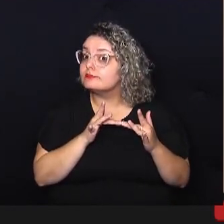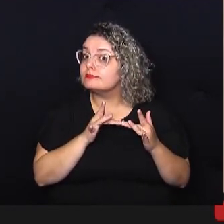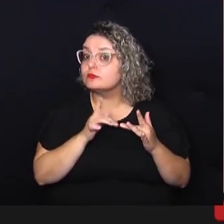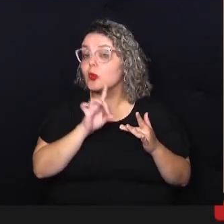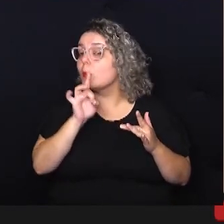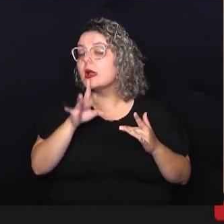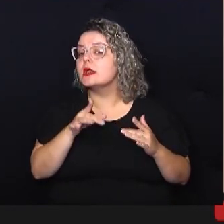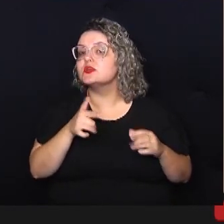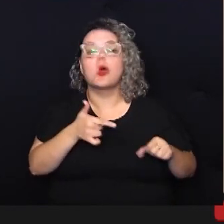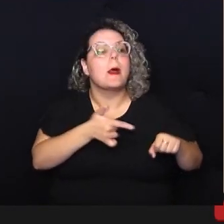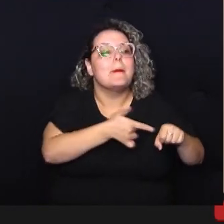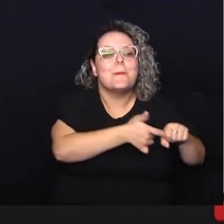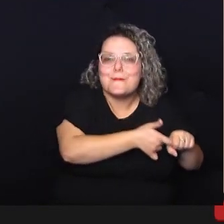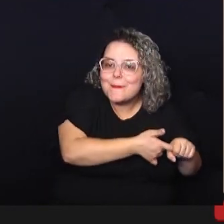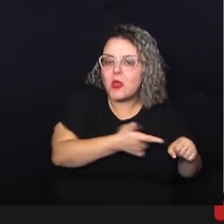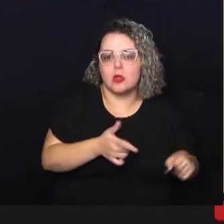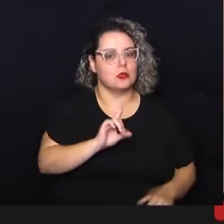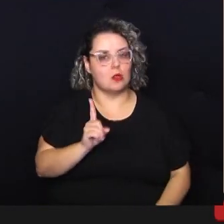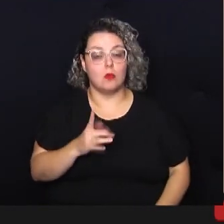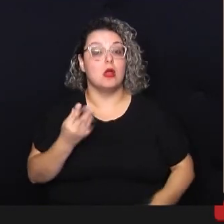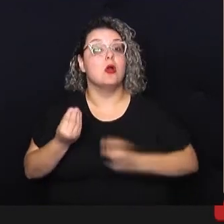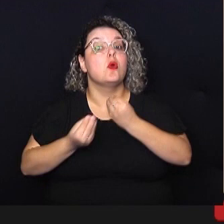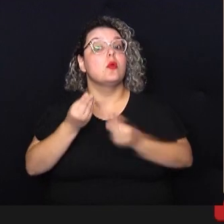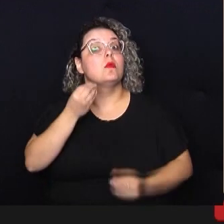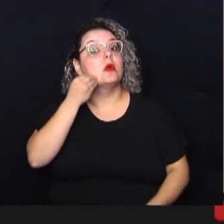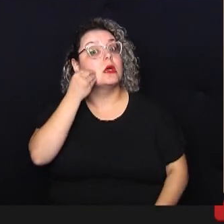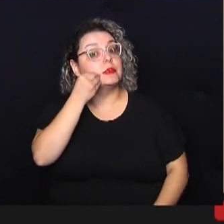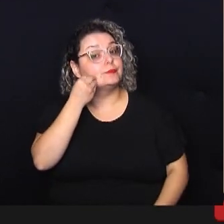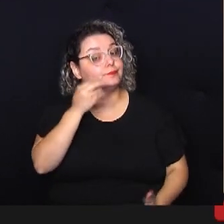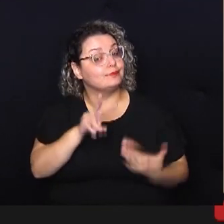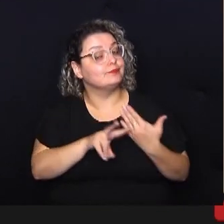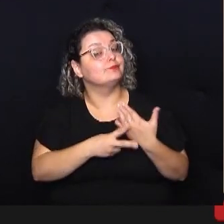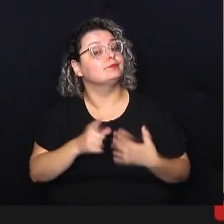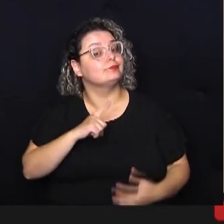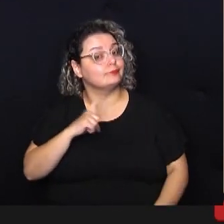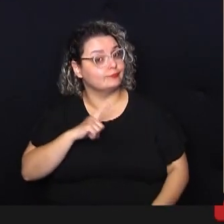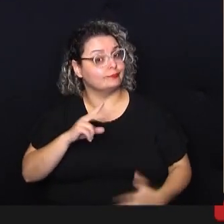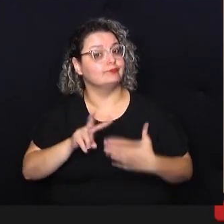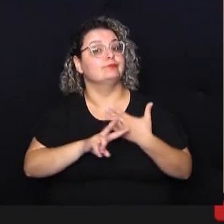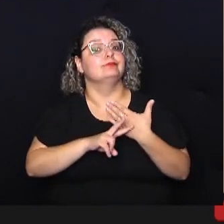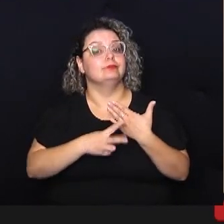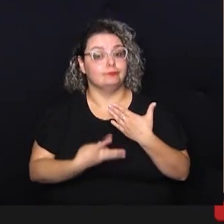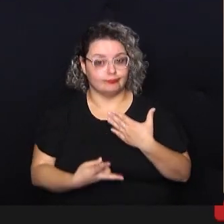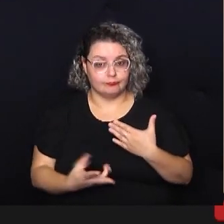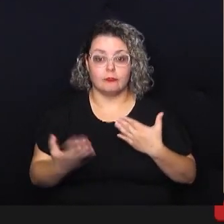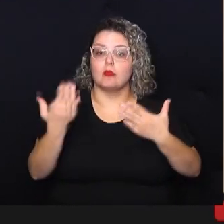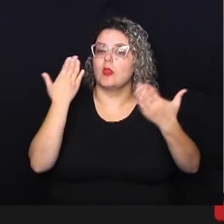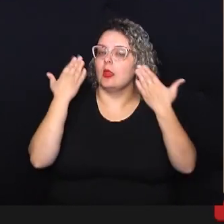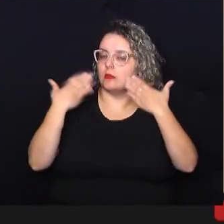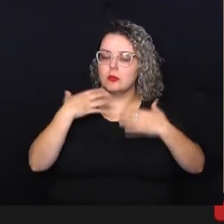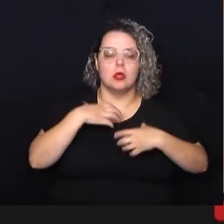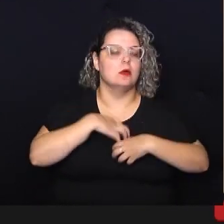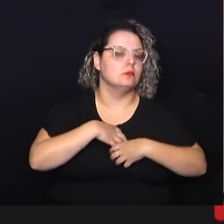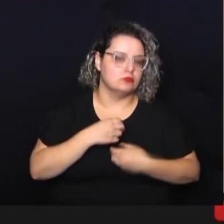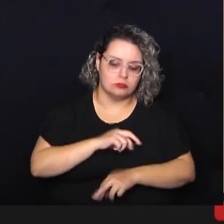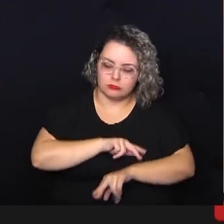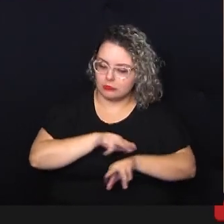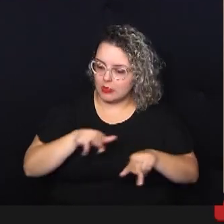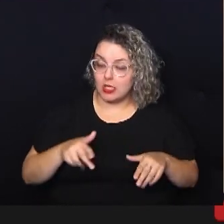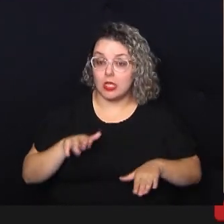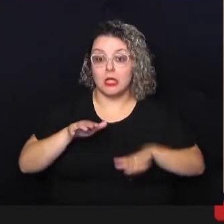um pouco como a criança vai experienciar essas consequências, mas haverão consequências psicológicas, emocionais, muitas